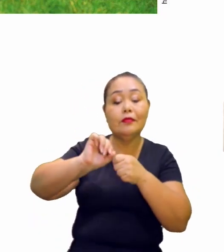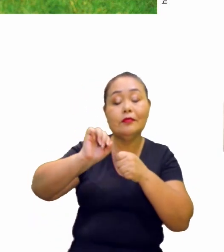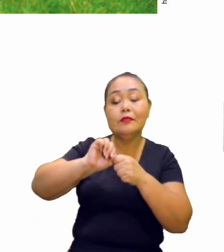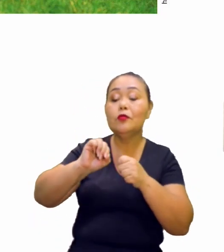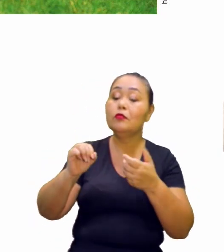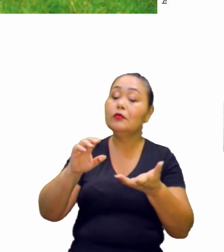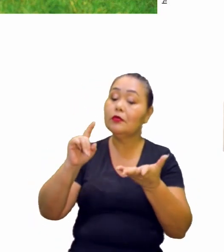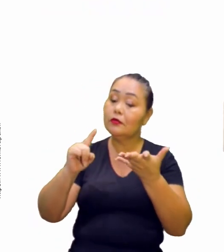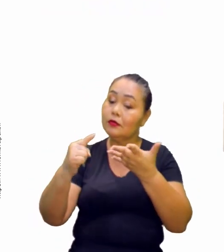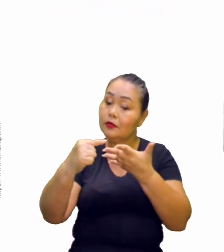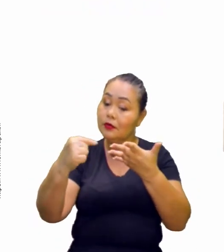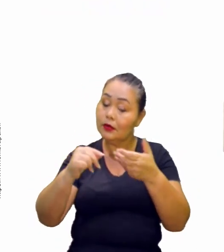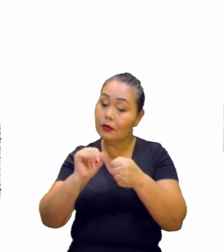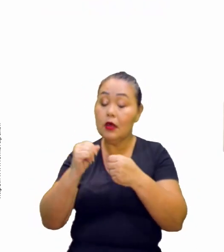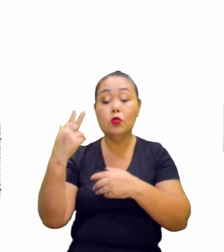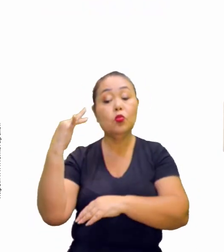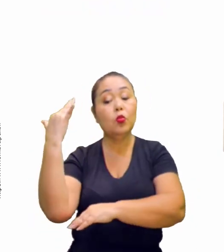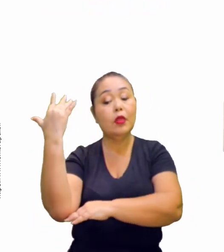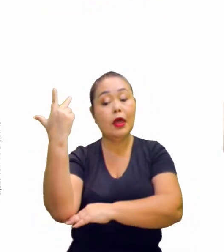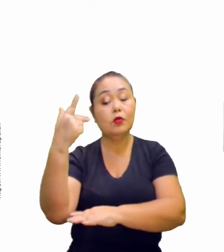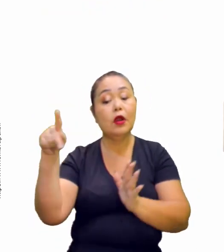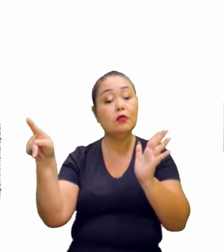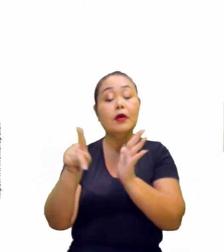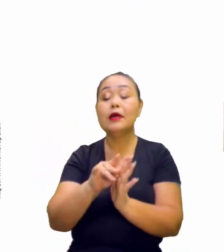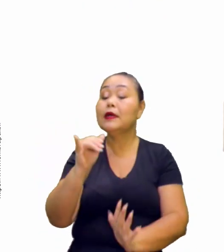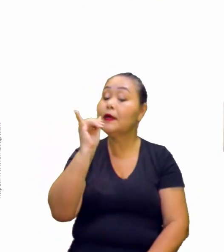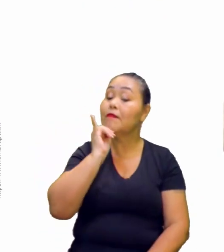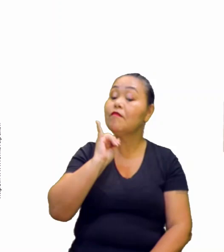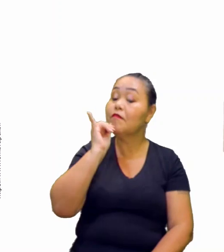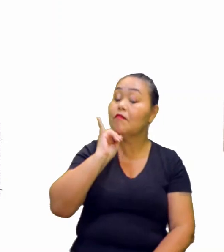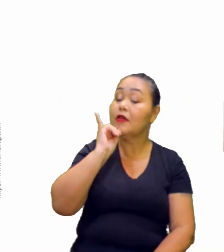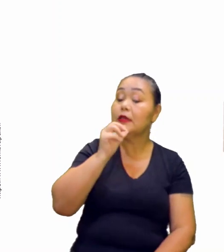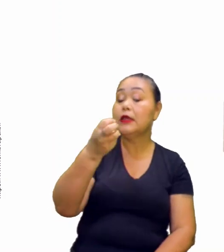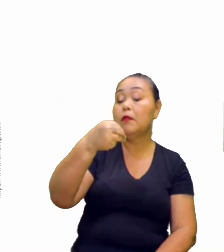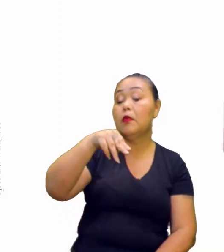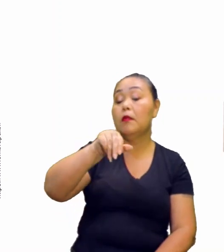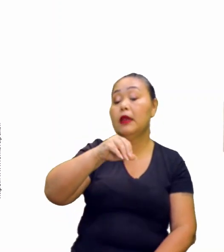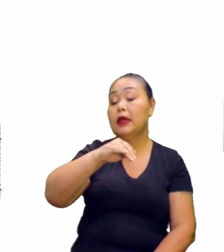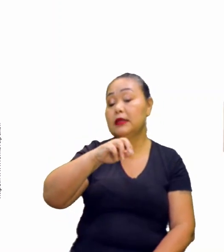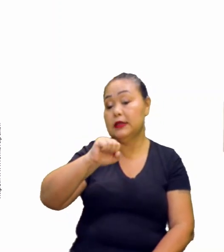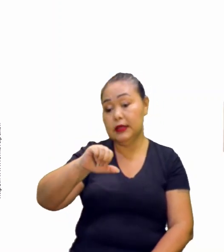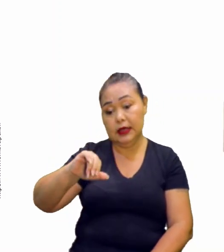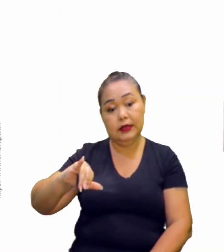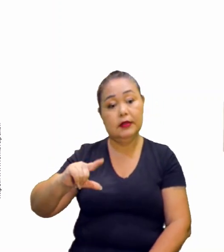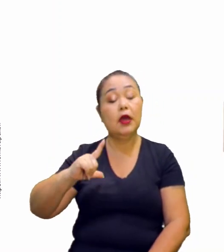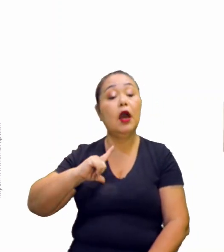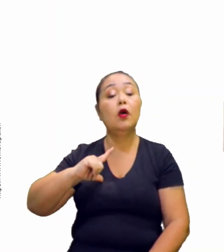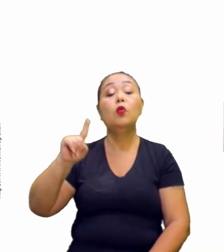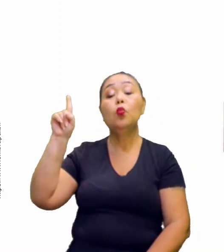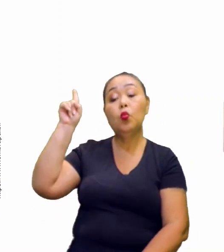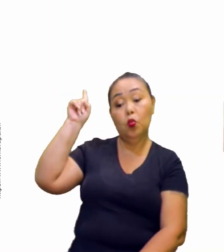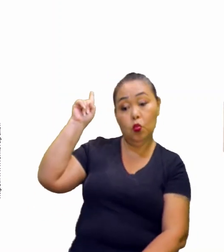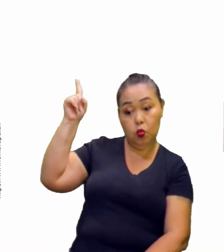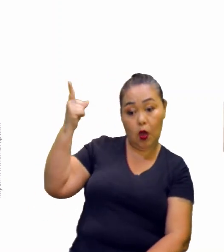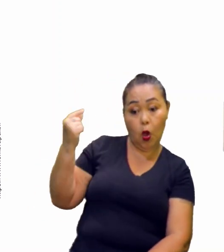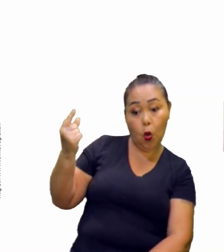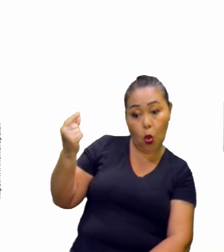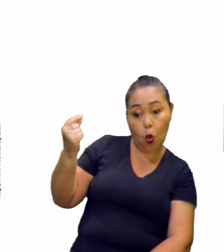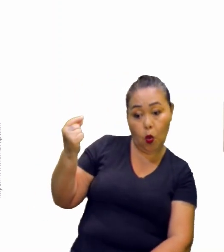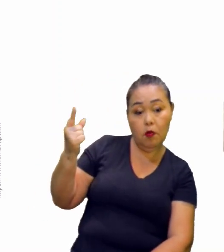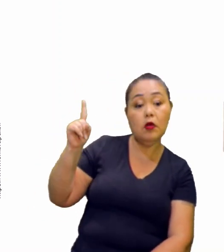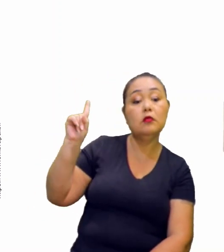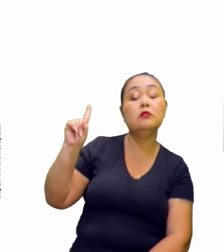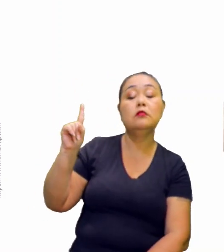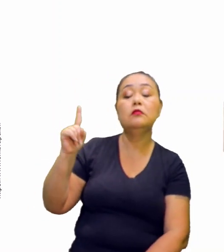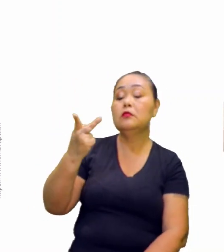naturais como os nossos mananciais. E referente aos aspectos econômicos, eles podem ser de 3 tipos, né, que a